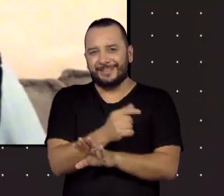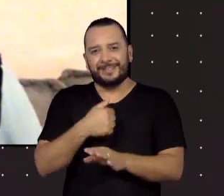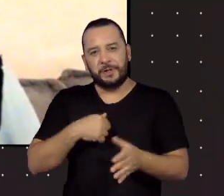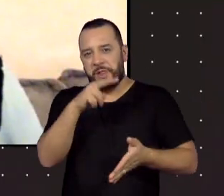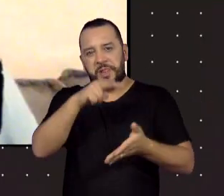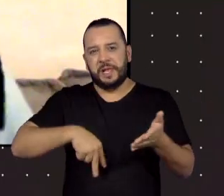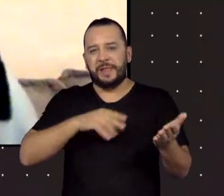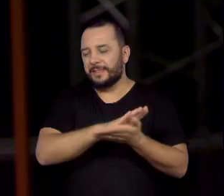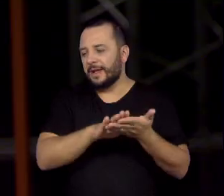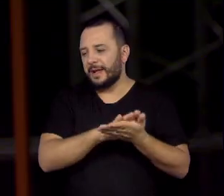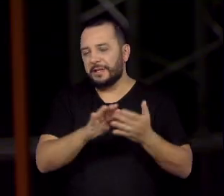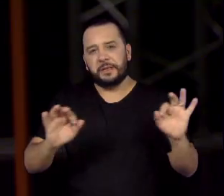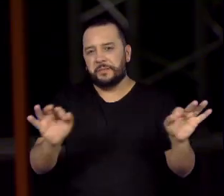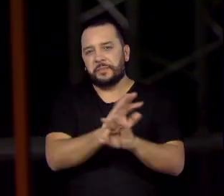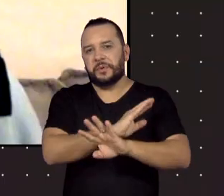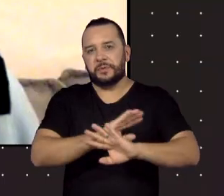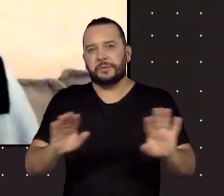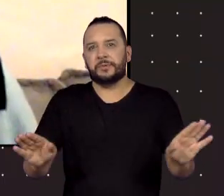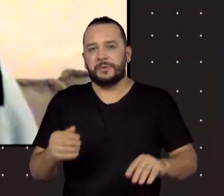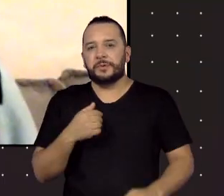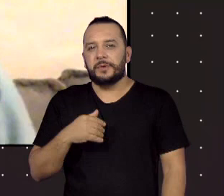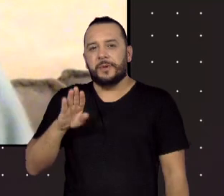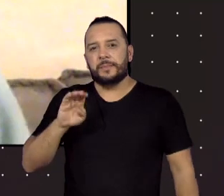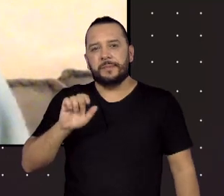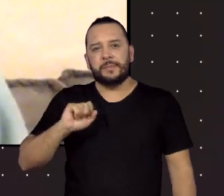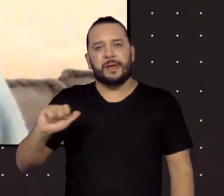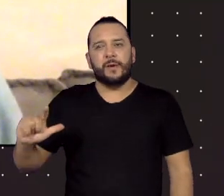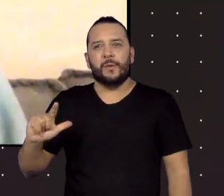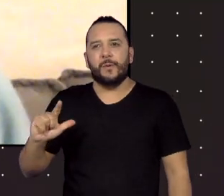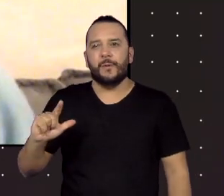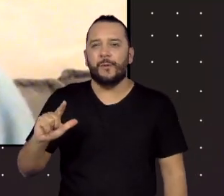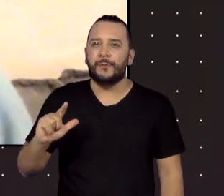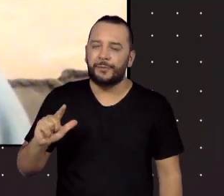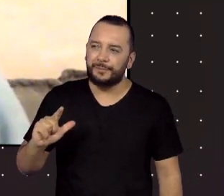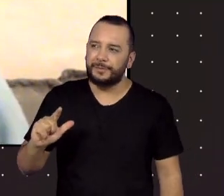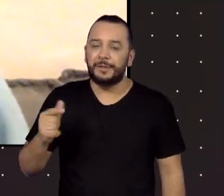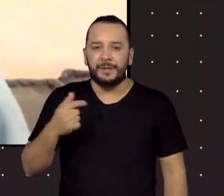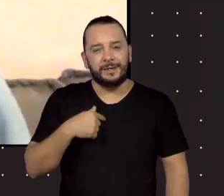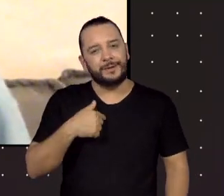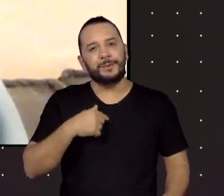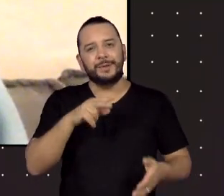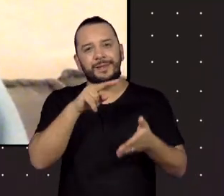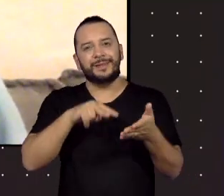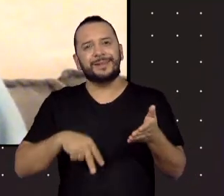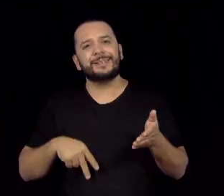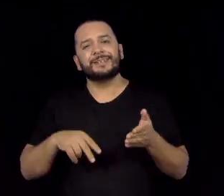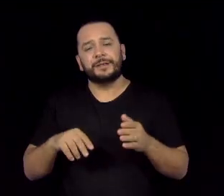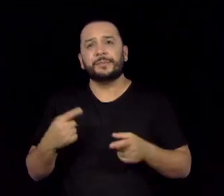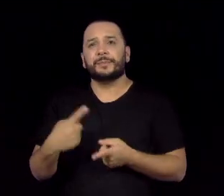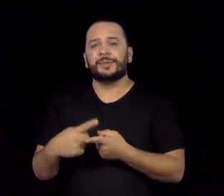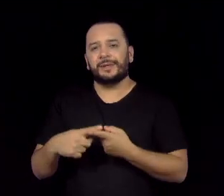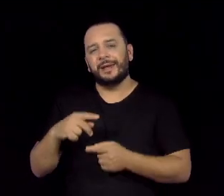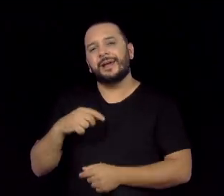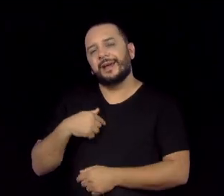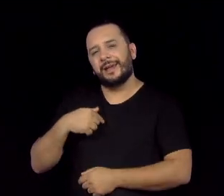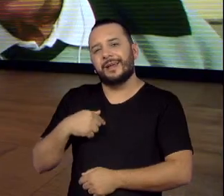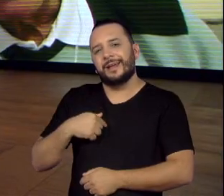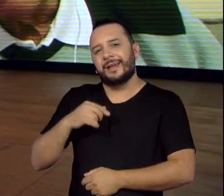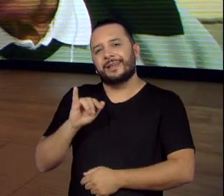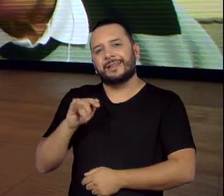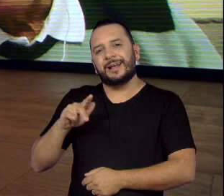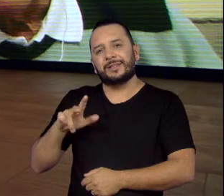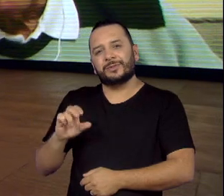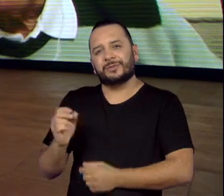tem nada mais que Bebel eu releio. Porque é o Inácio jovem, é o Inácio que sonhava, é o Inácio que chegou em